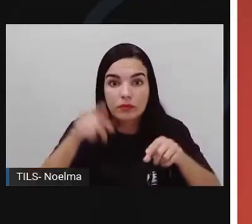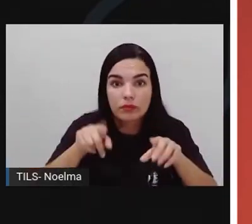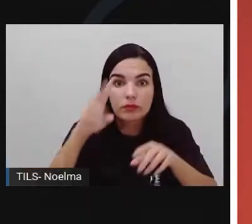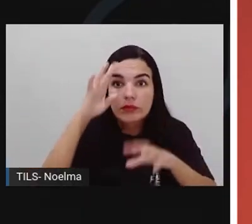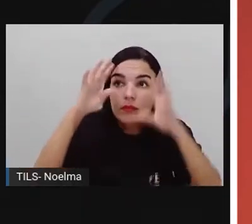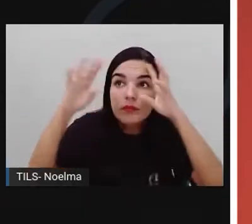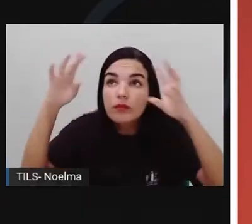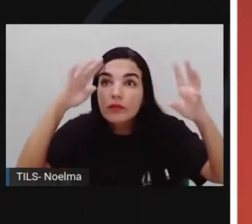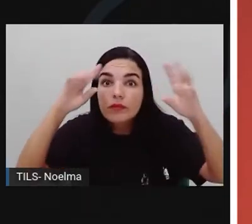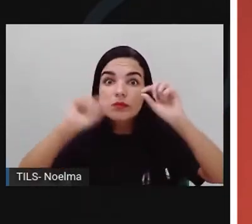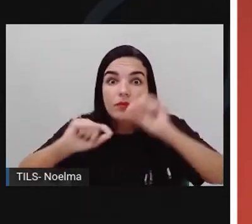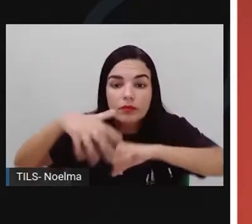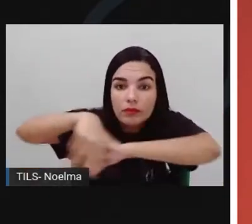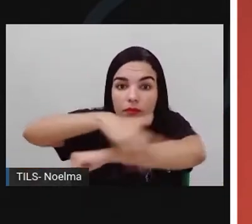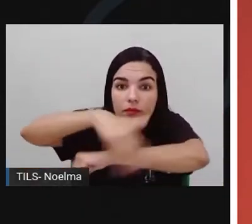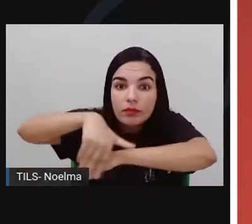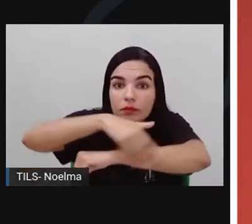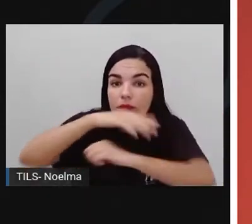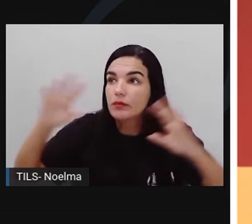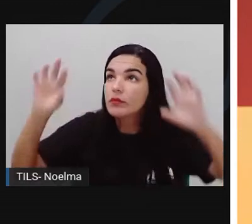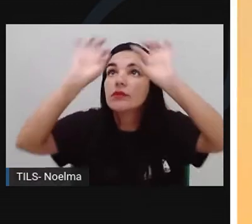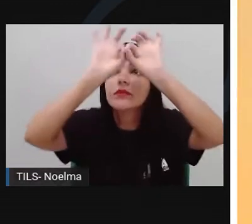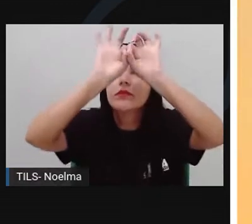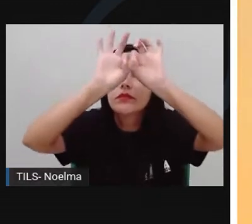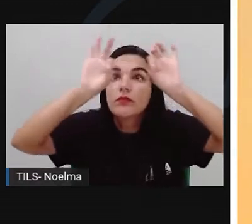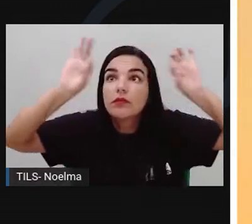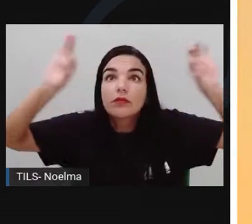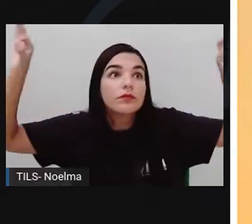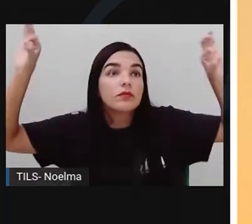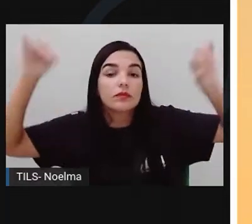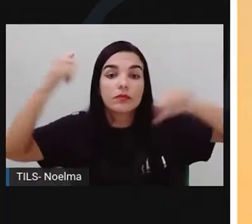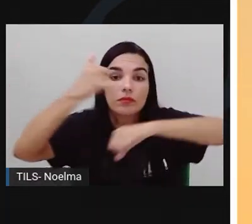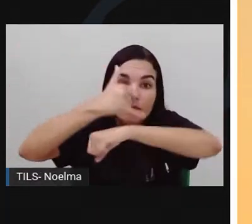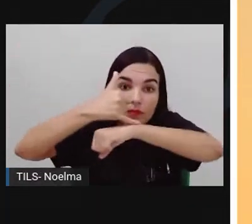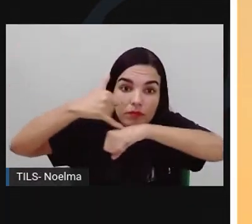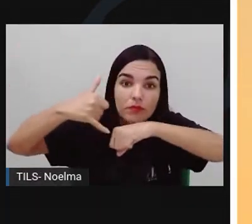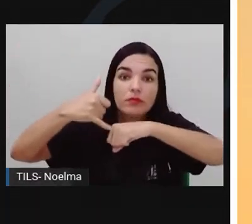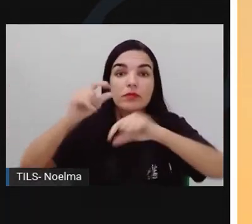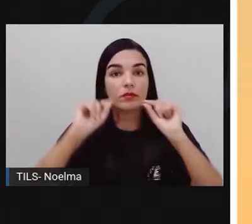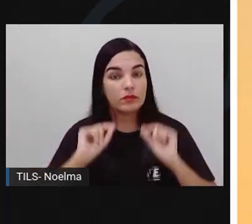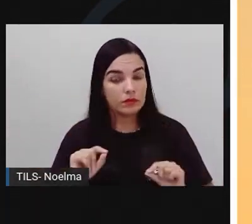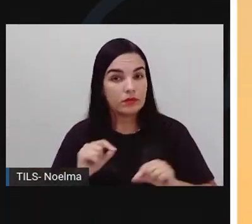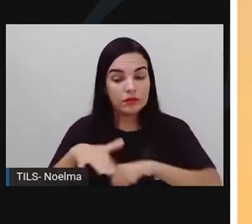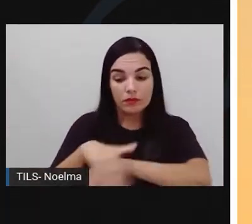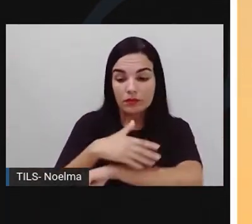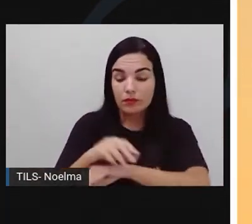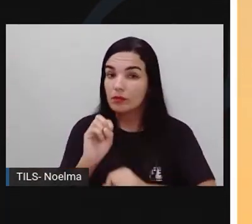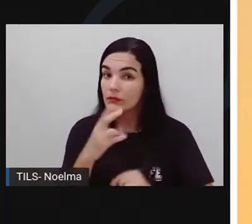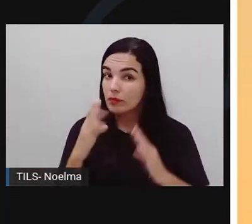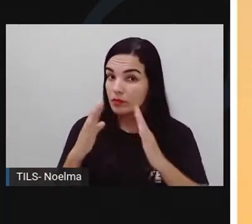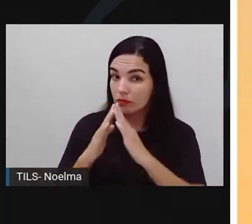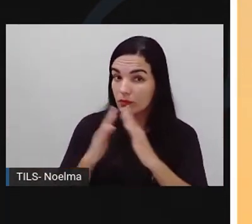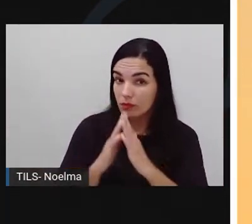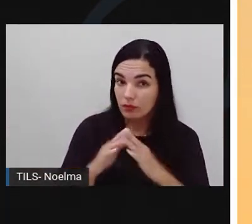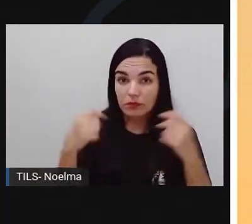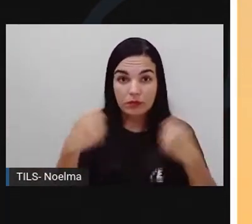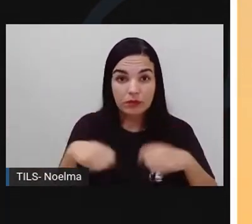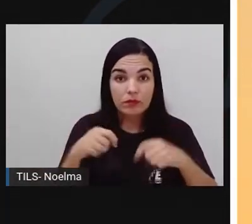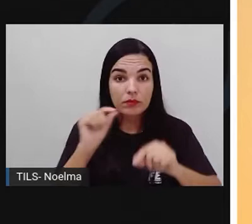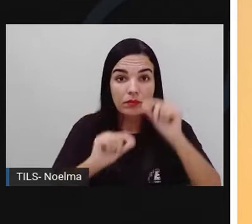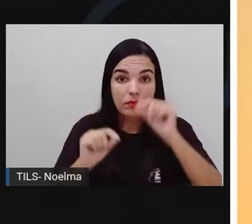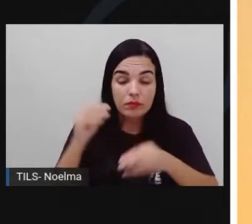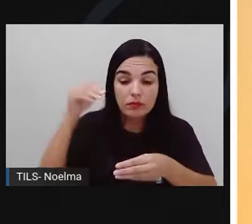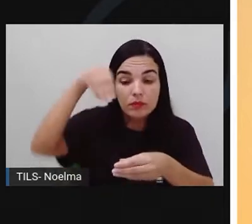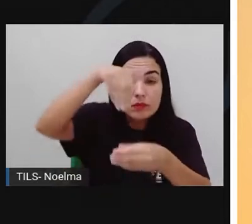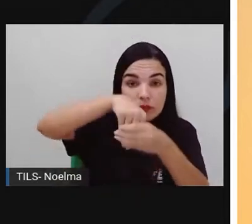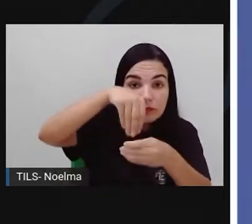que levam eletricidade para bairros inteiros. Mas sejam da rua ou das nossas casas, os cabos têm dentro um material que é um